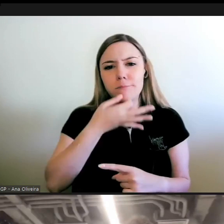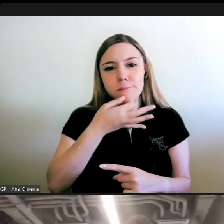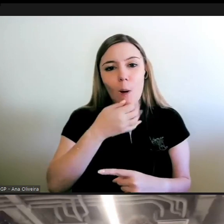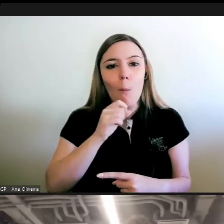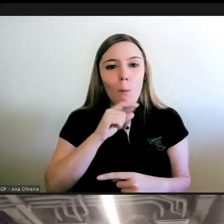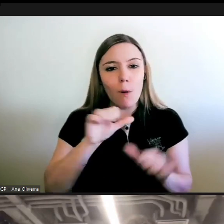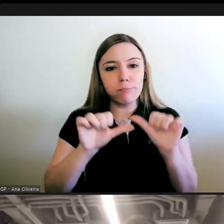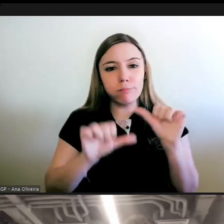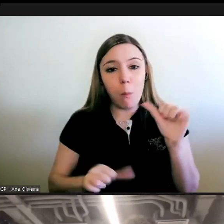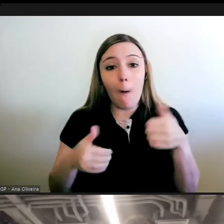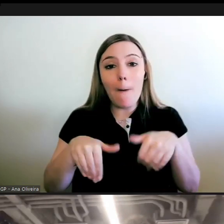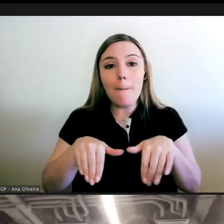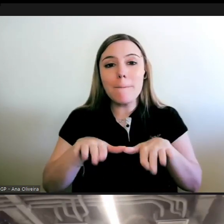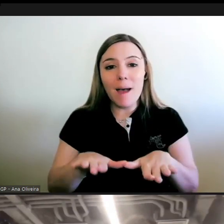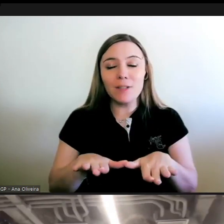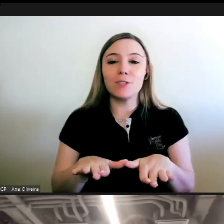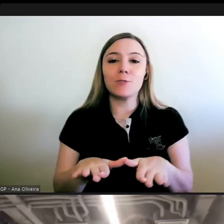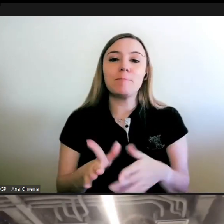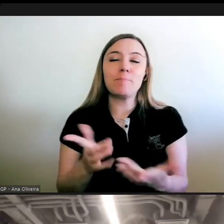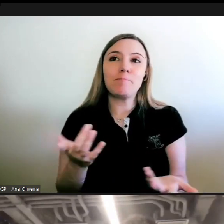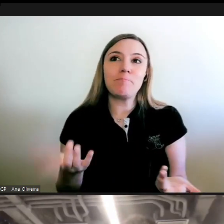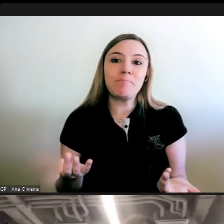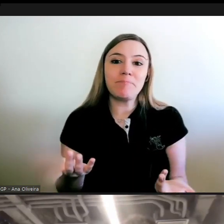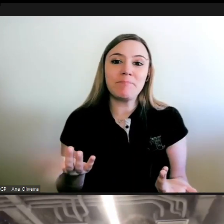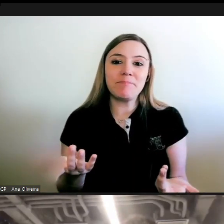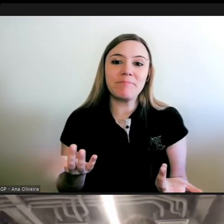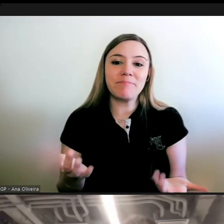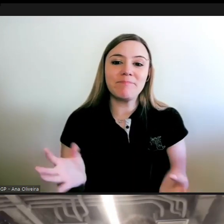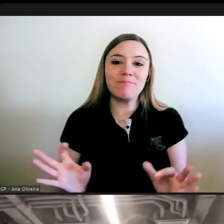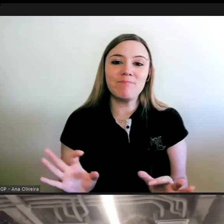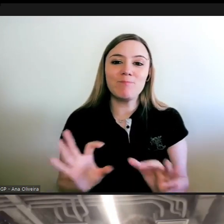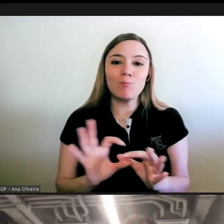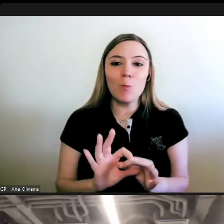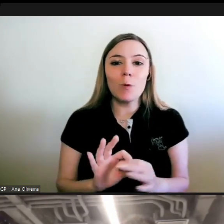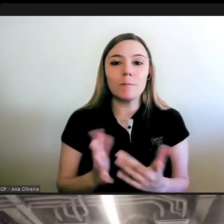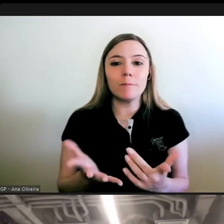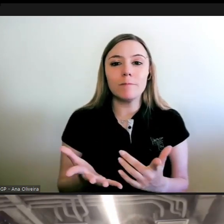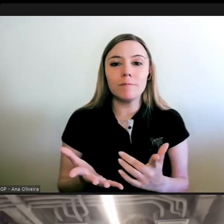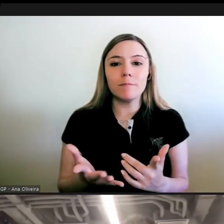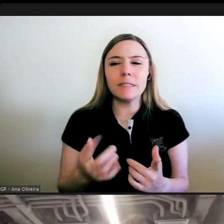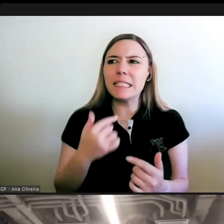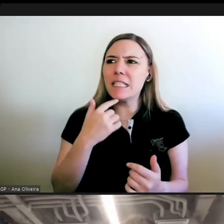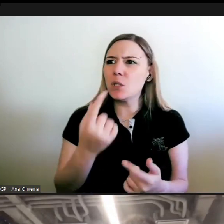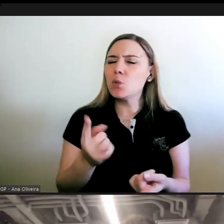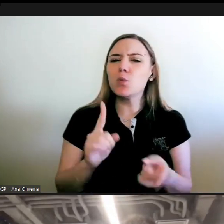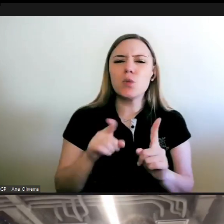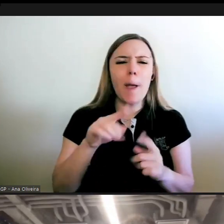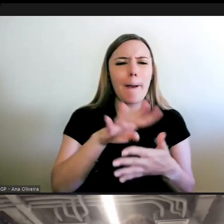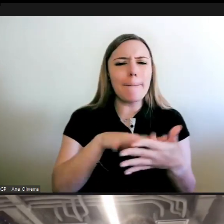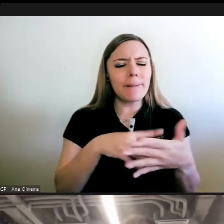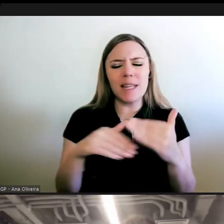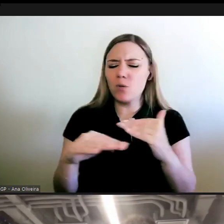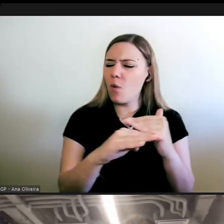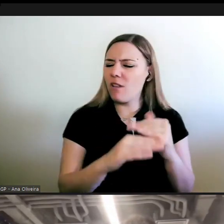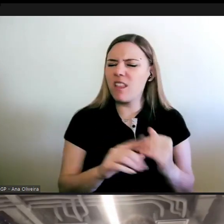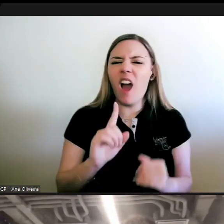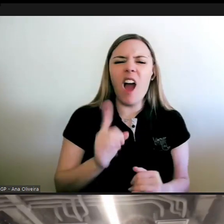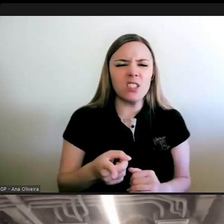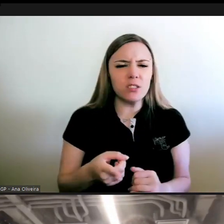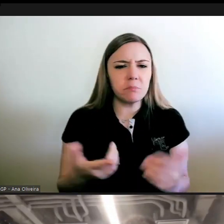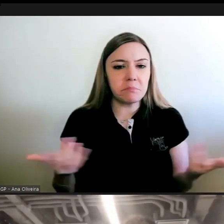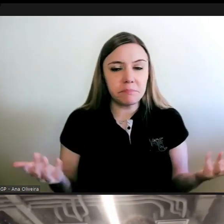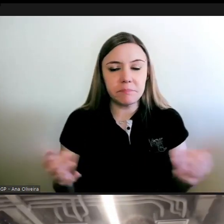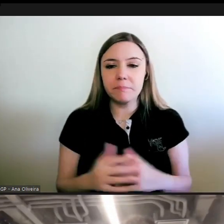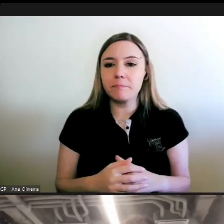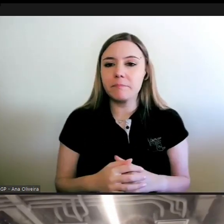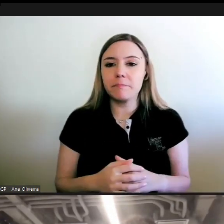mas me amarra aqui à concretização do que é isto de um plano para a igualdade. De facto, a